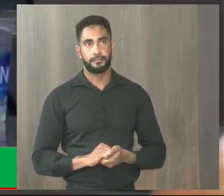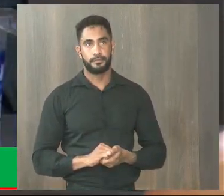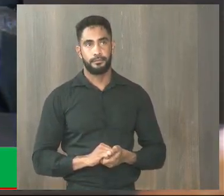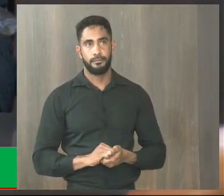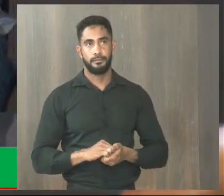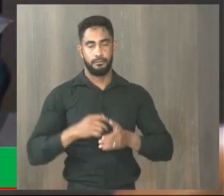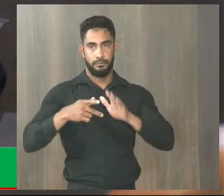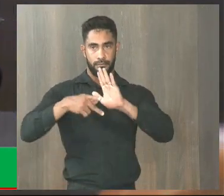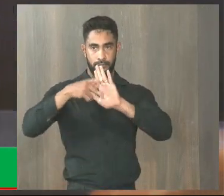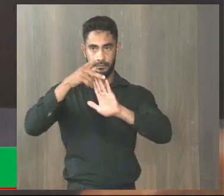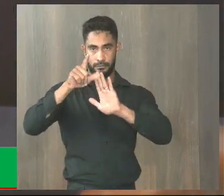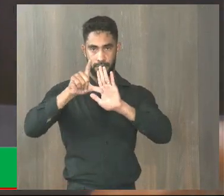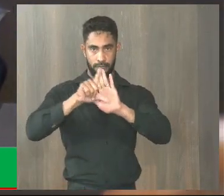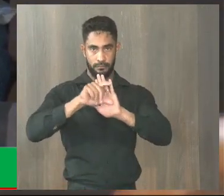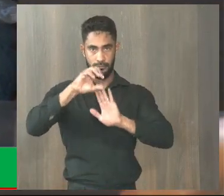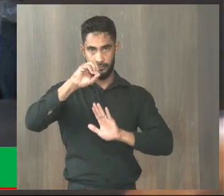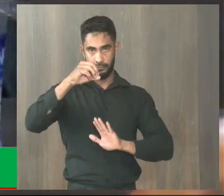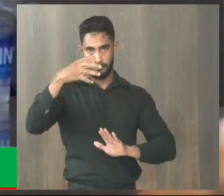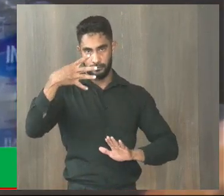O projeto de lei